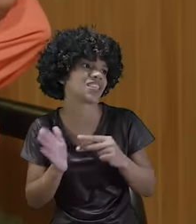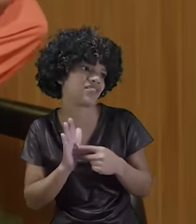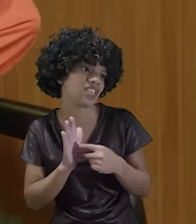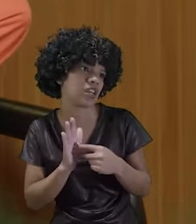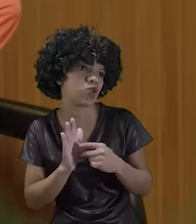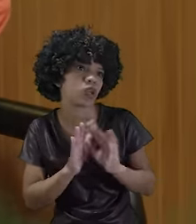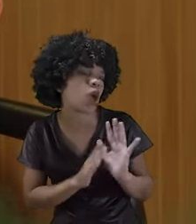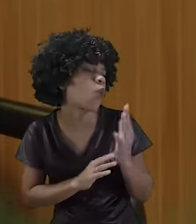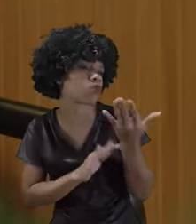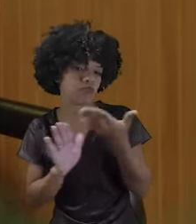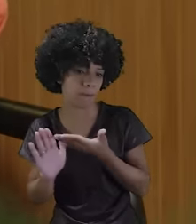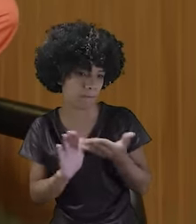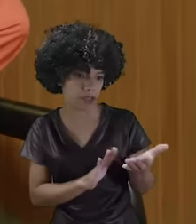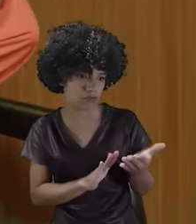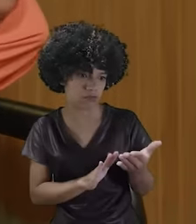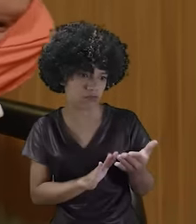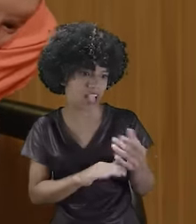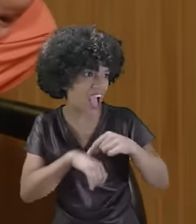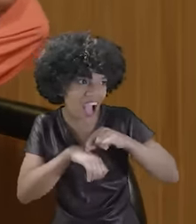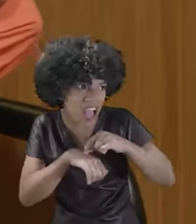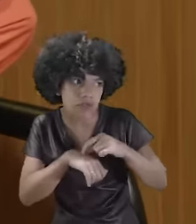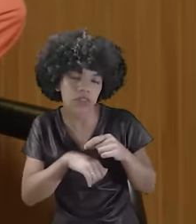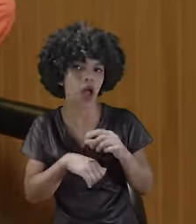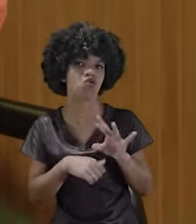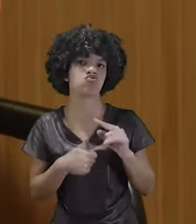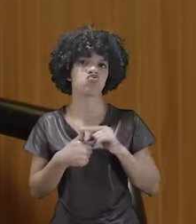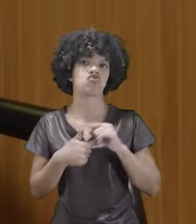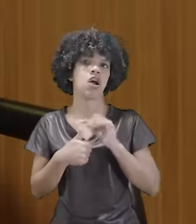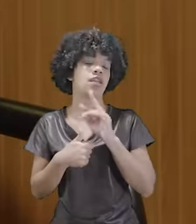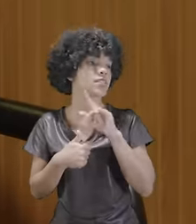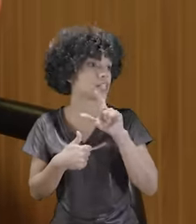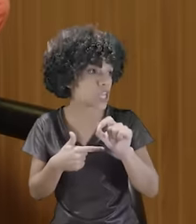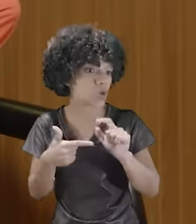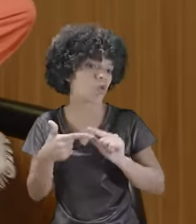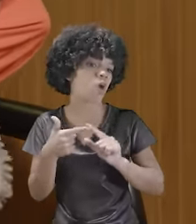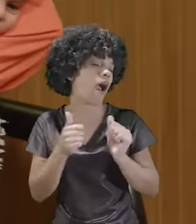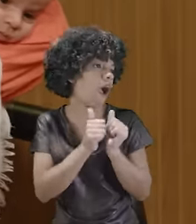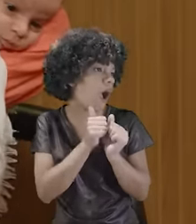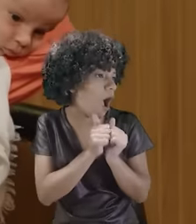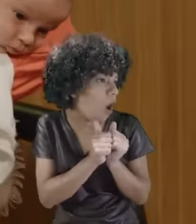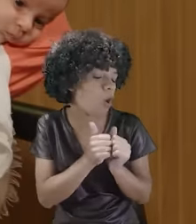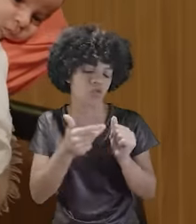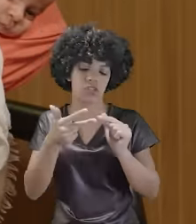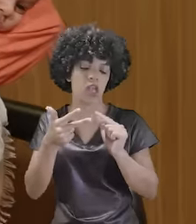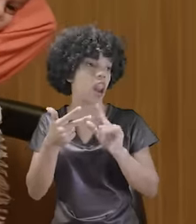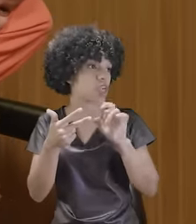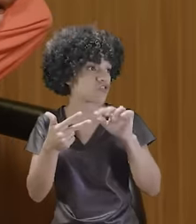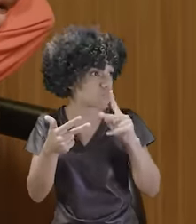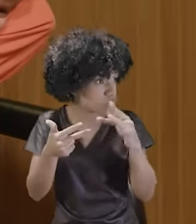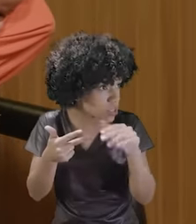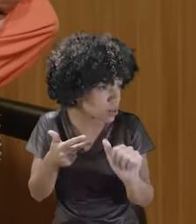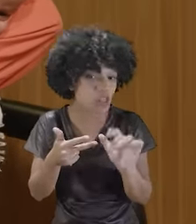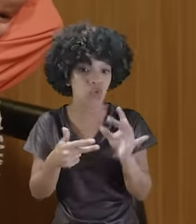na época o que aconteceu a gente só comi tipo trigo arroz lentilha coisas assim bem simples só para gente ficar vivos